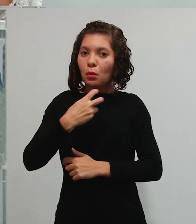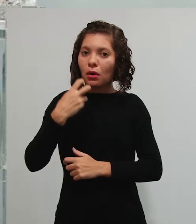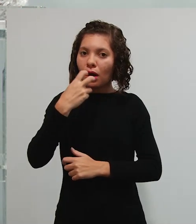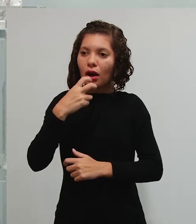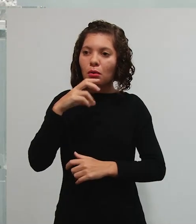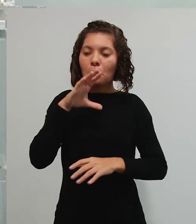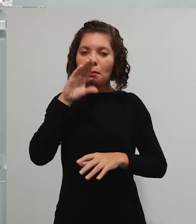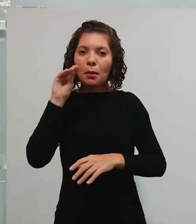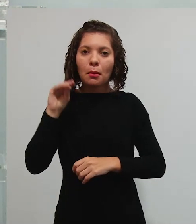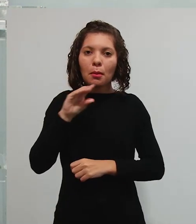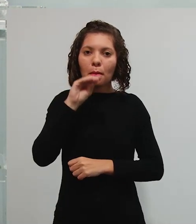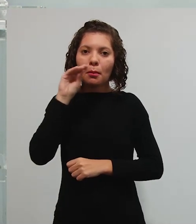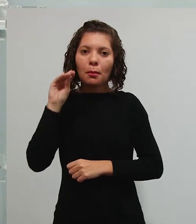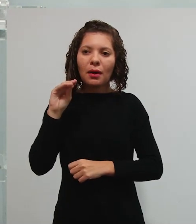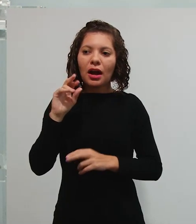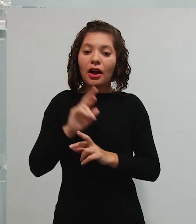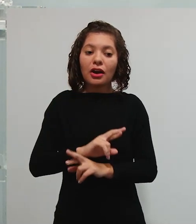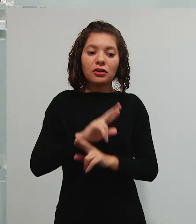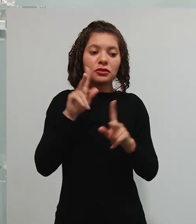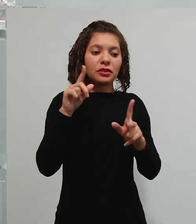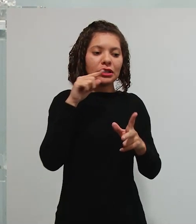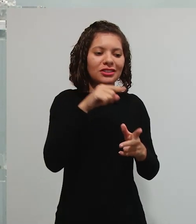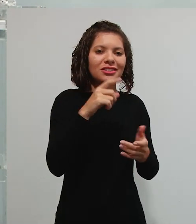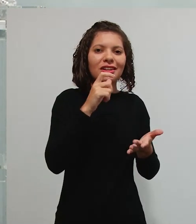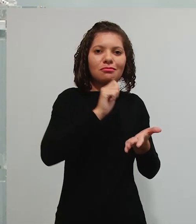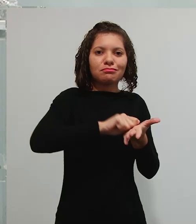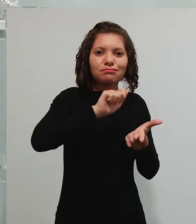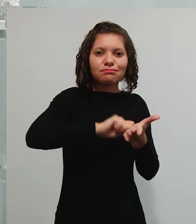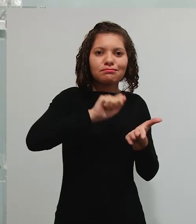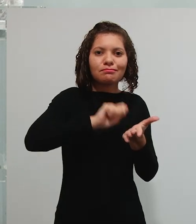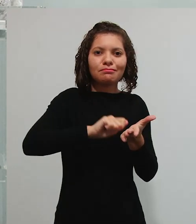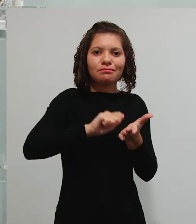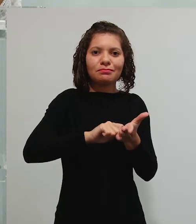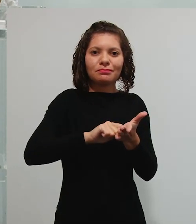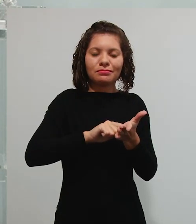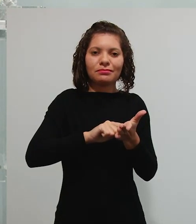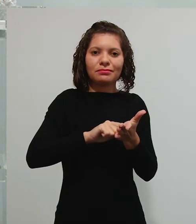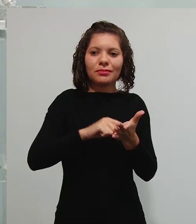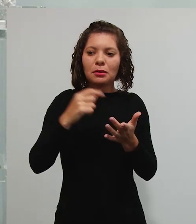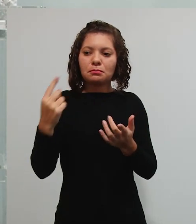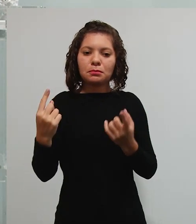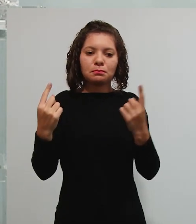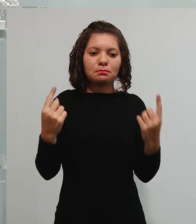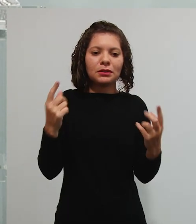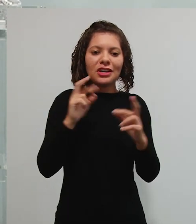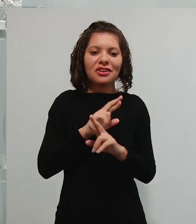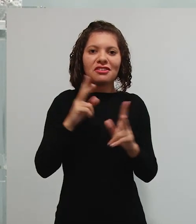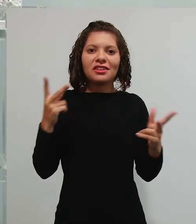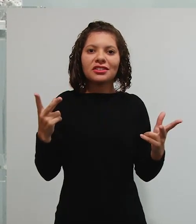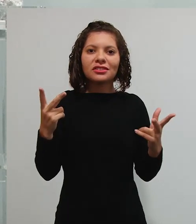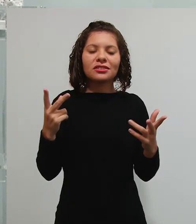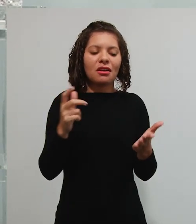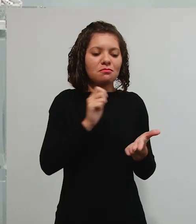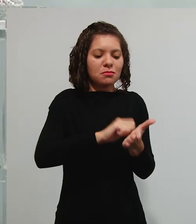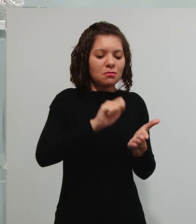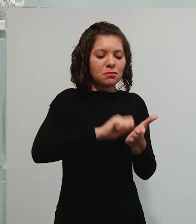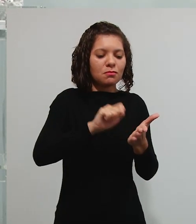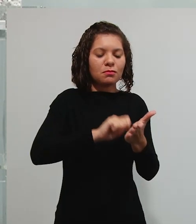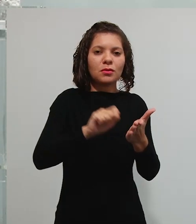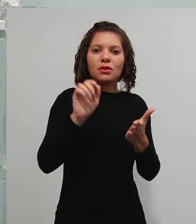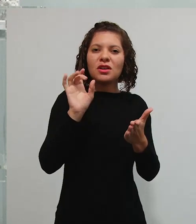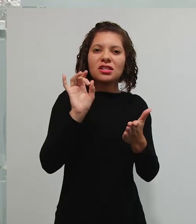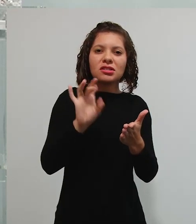é diferente da linguagem escrita. São processos diferentes. A escrita não